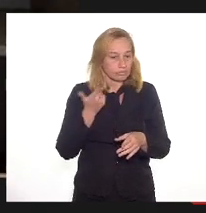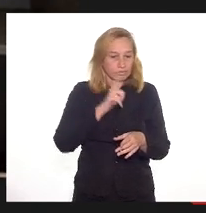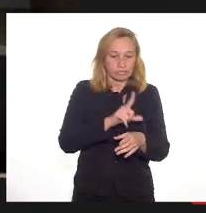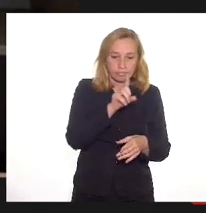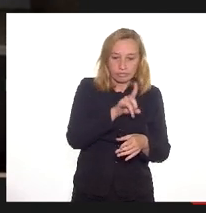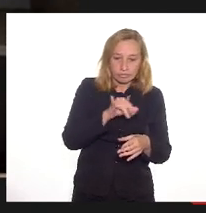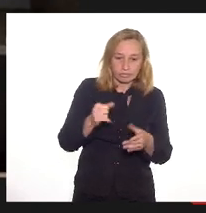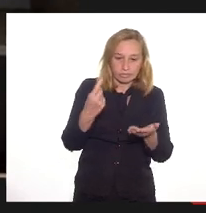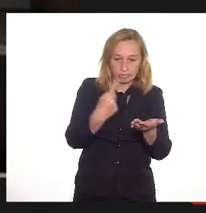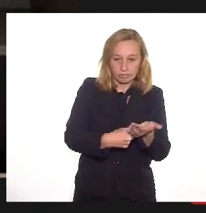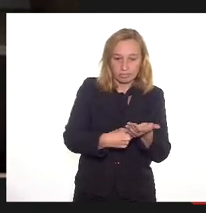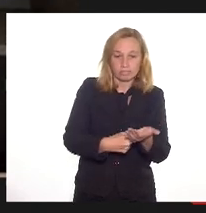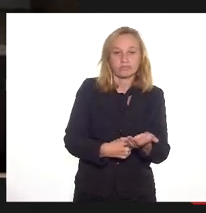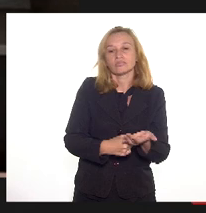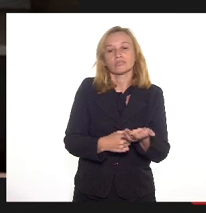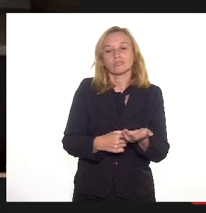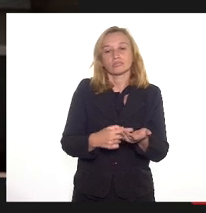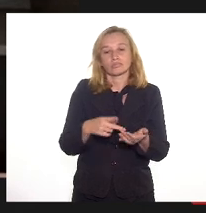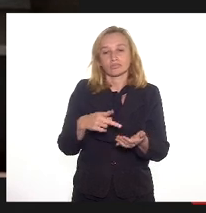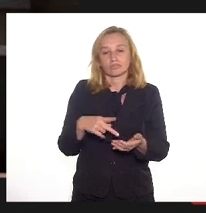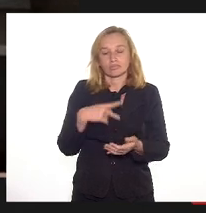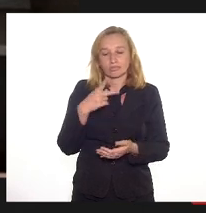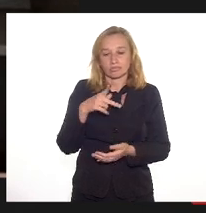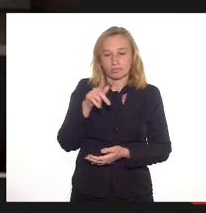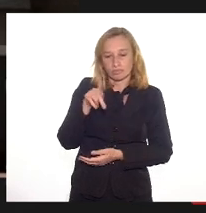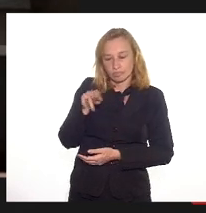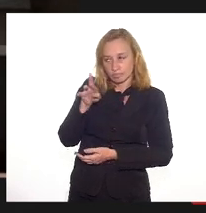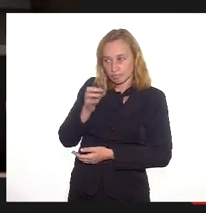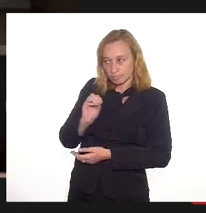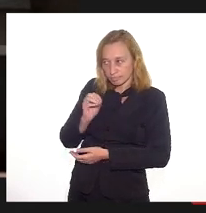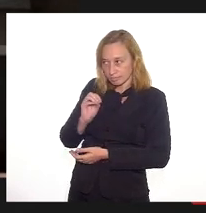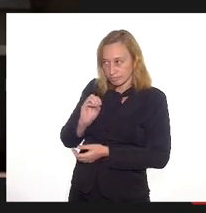data de confirmação, já vou passar a palavra, Pedro.